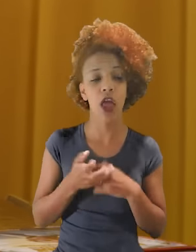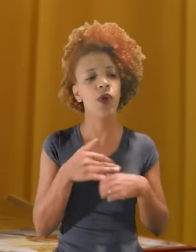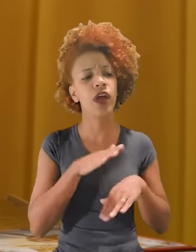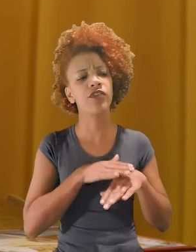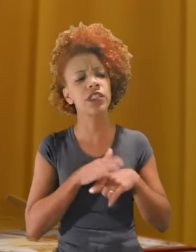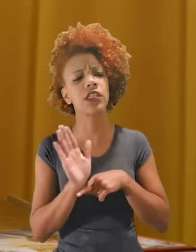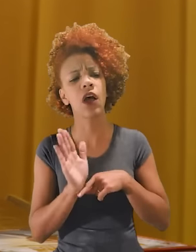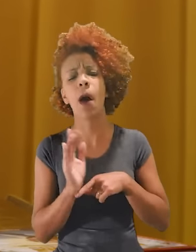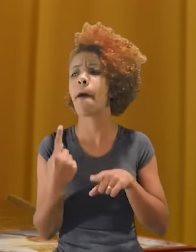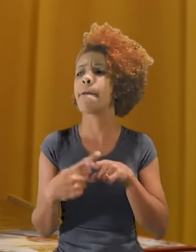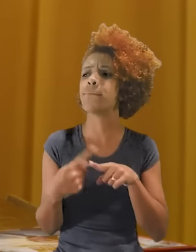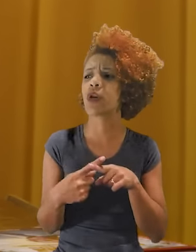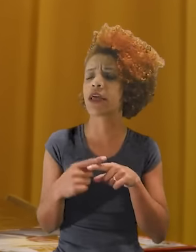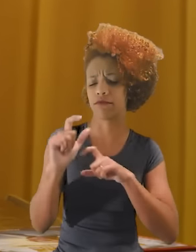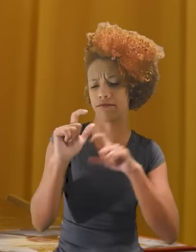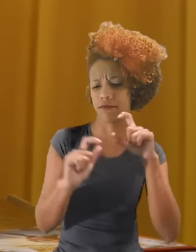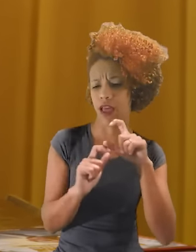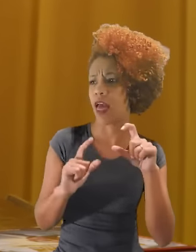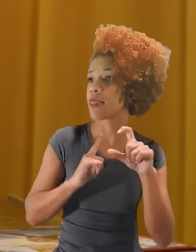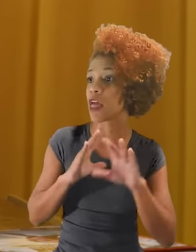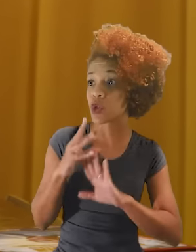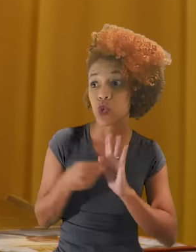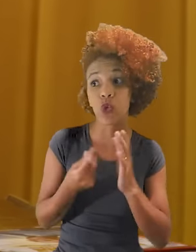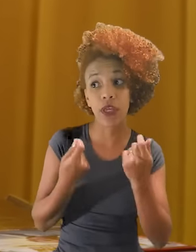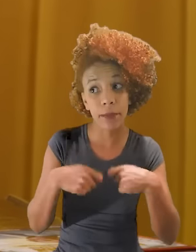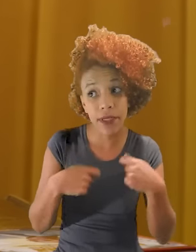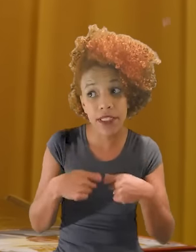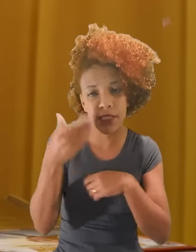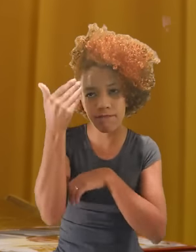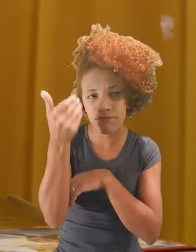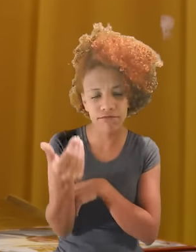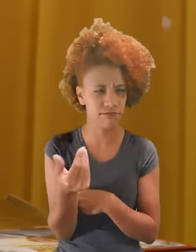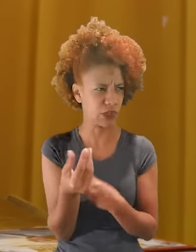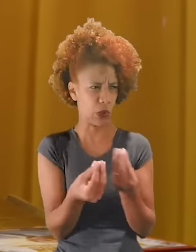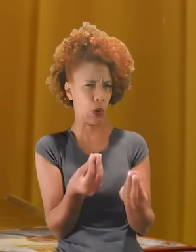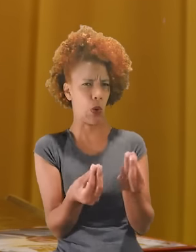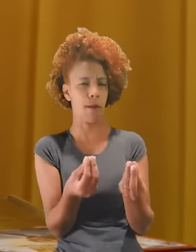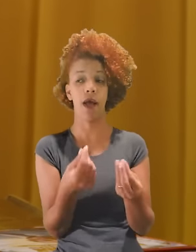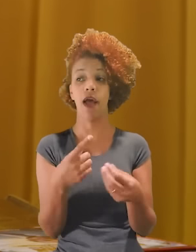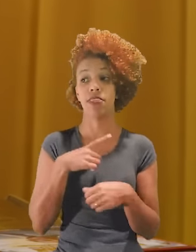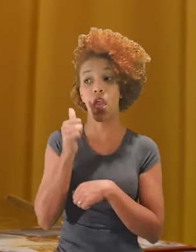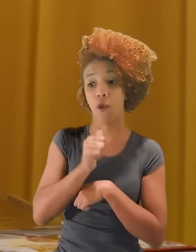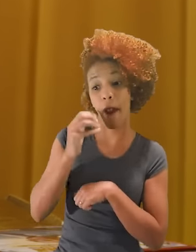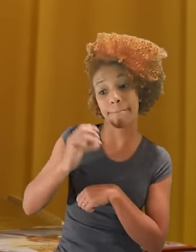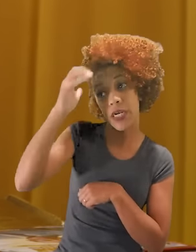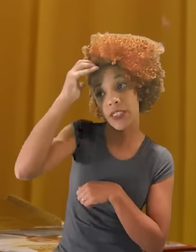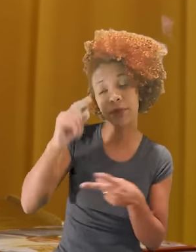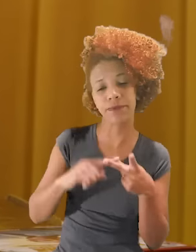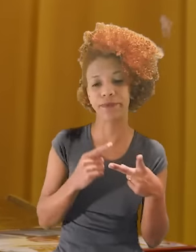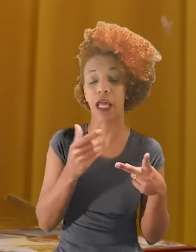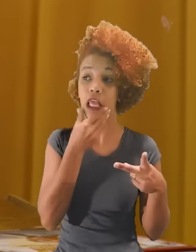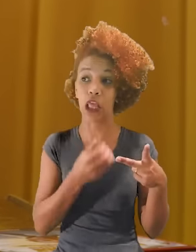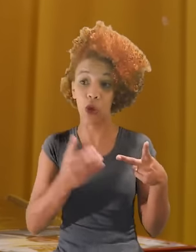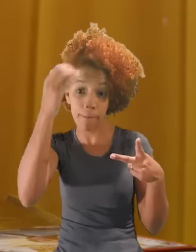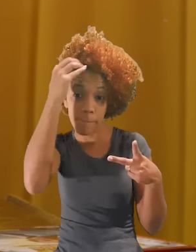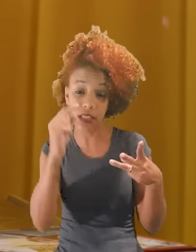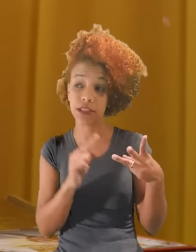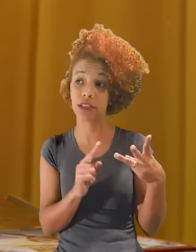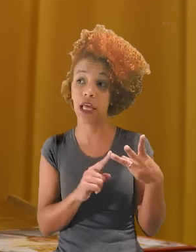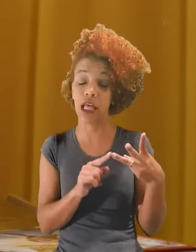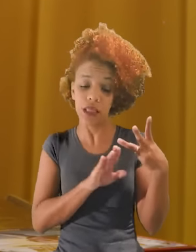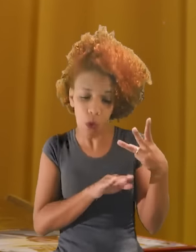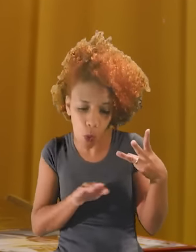por quê? A gente fazer animação. Tem tudo que precisa pra ser sucesso. Como assim tudo? Cara, tem uma princesa, tem um príncipe, tem um alívio